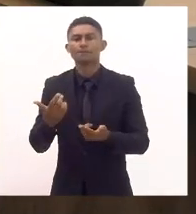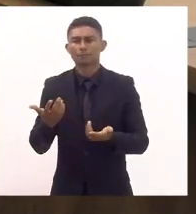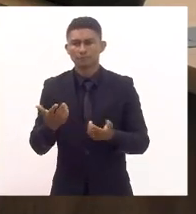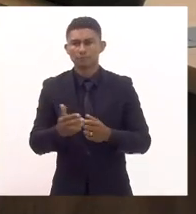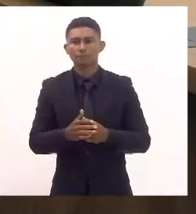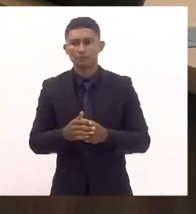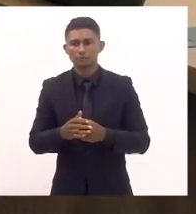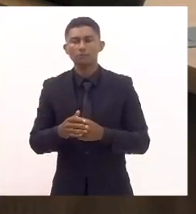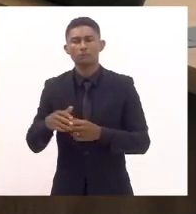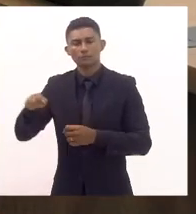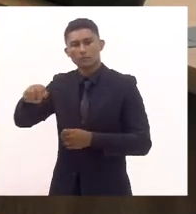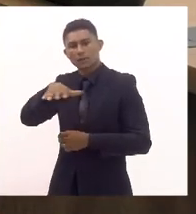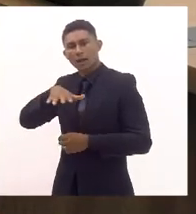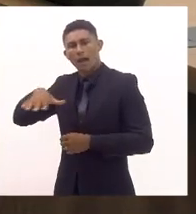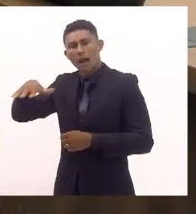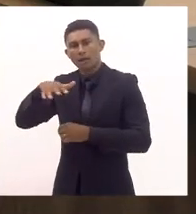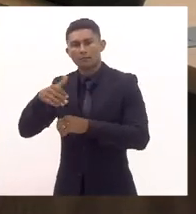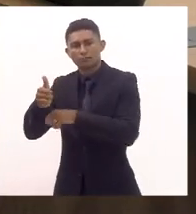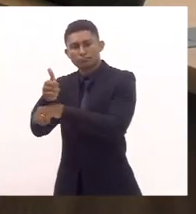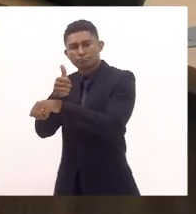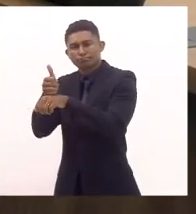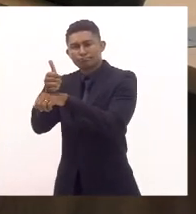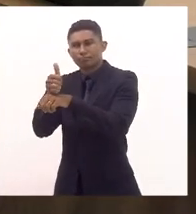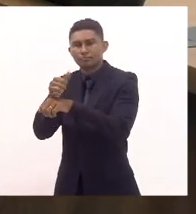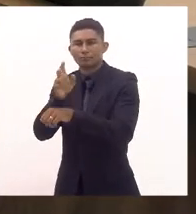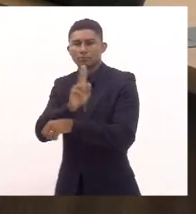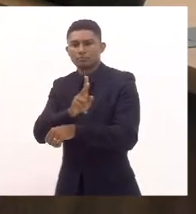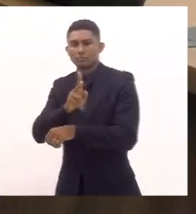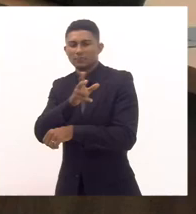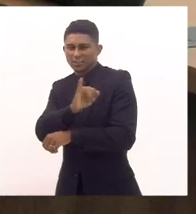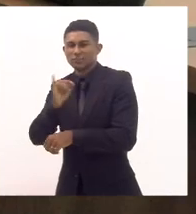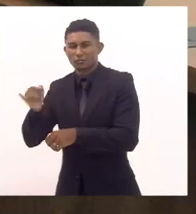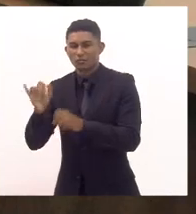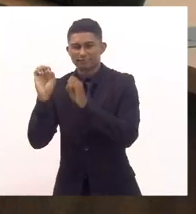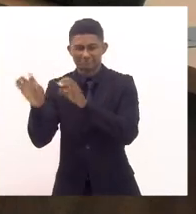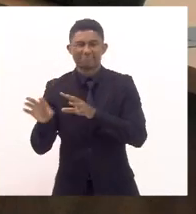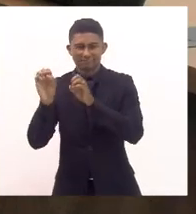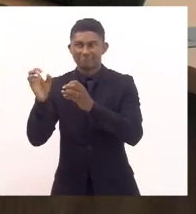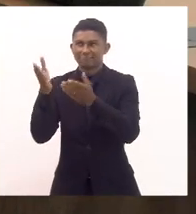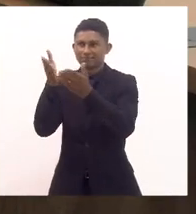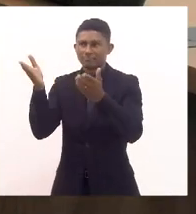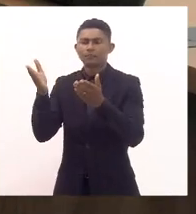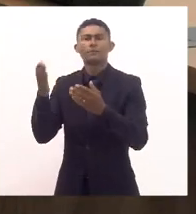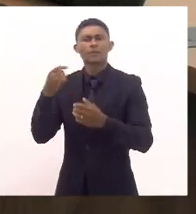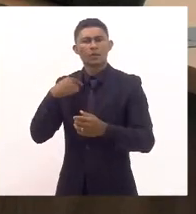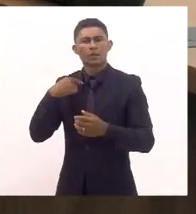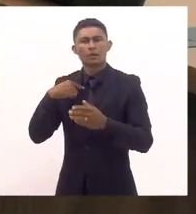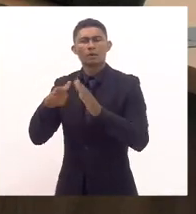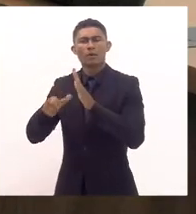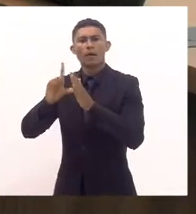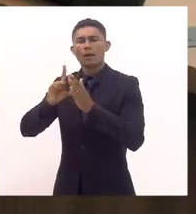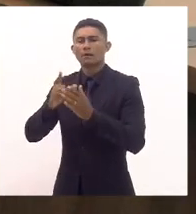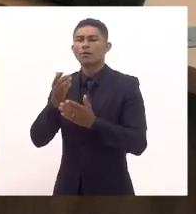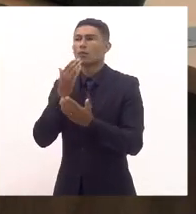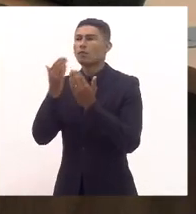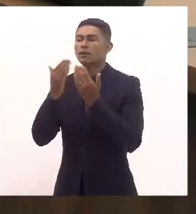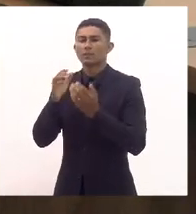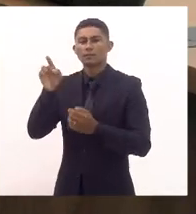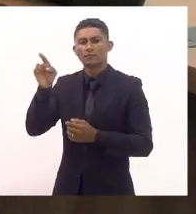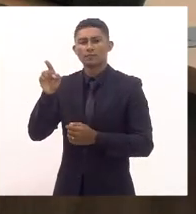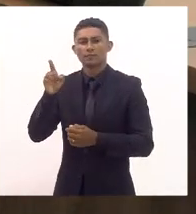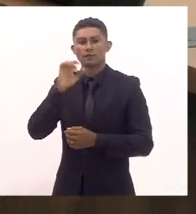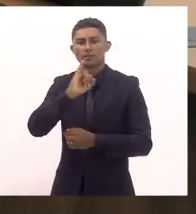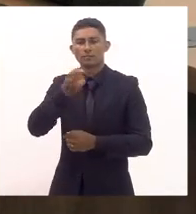na área técnica na área especializada agora mesmo tava conversando com o professor instrutor Vicente